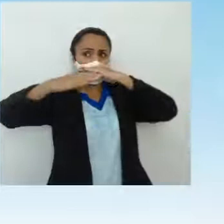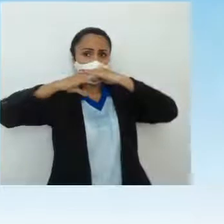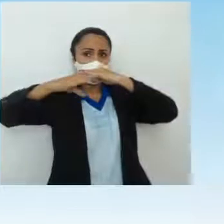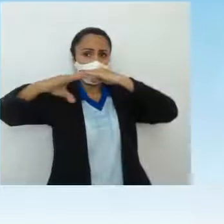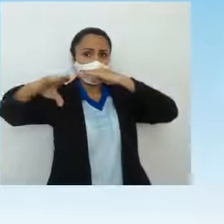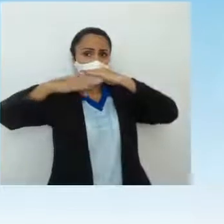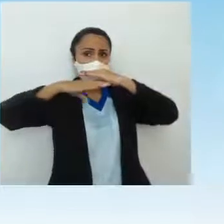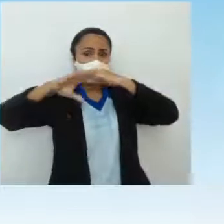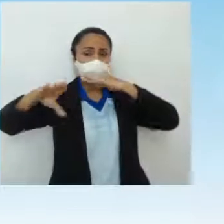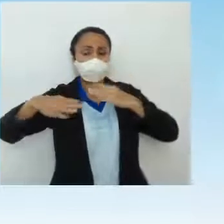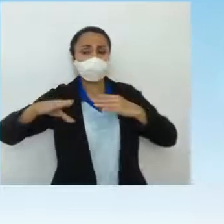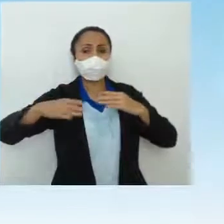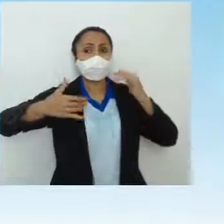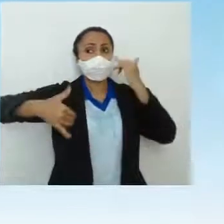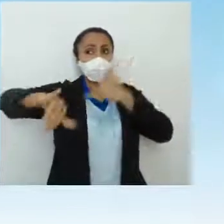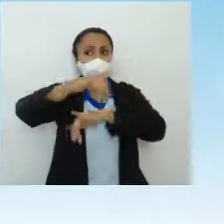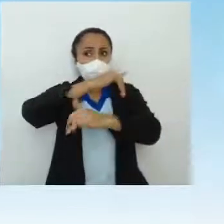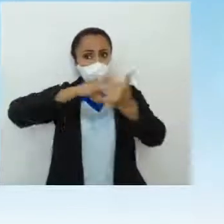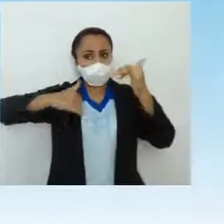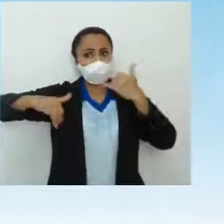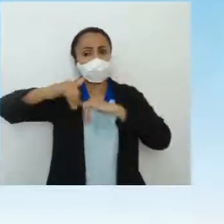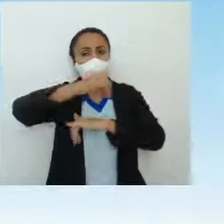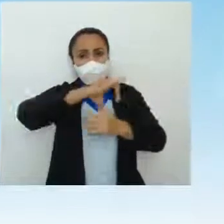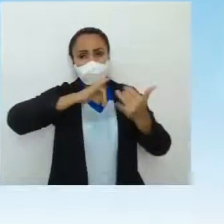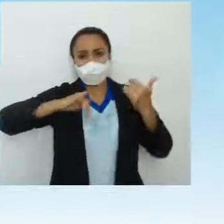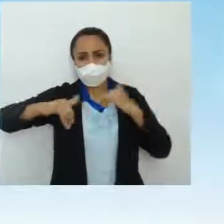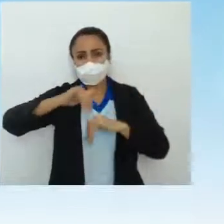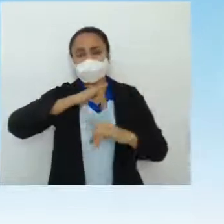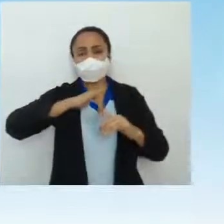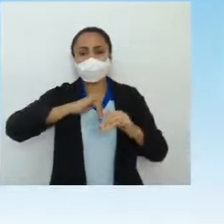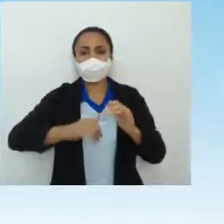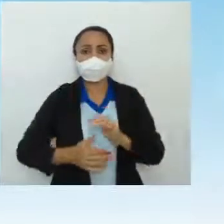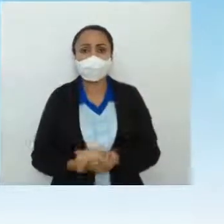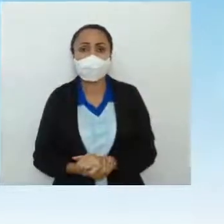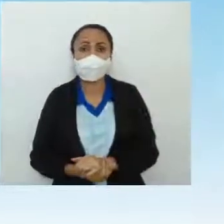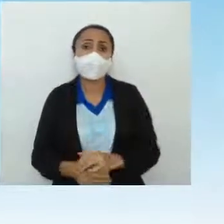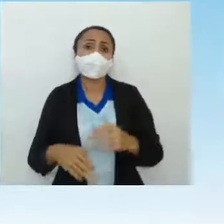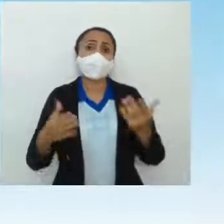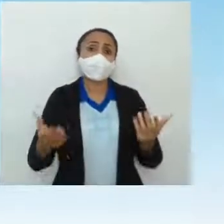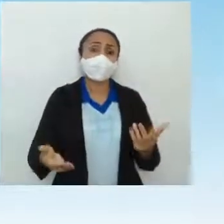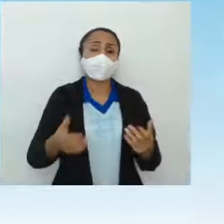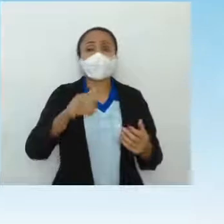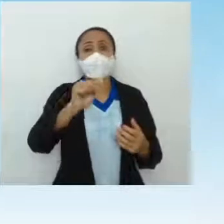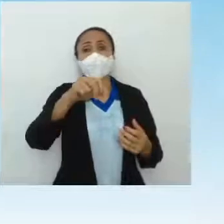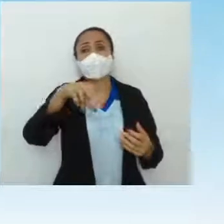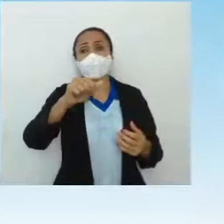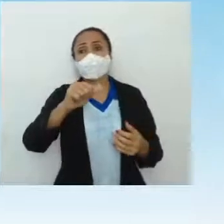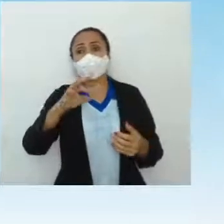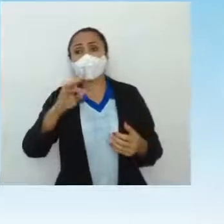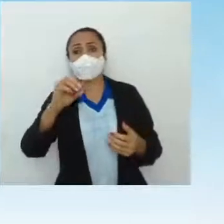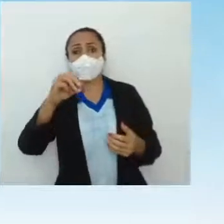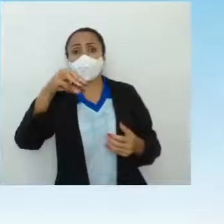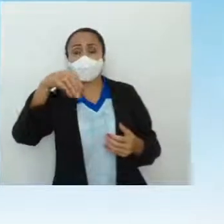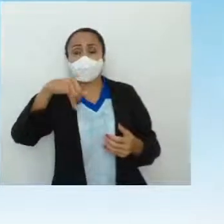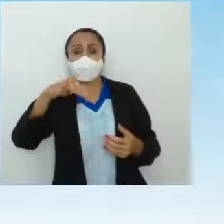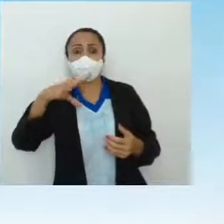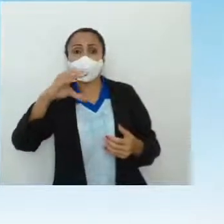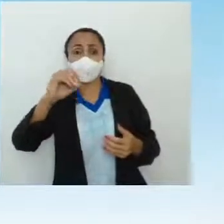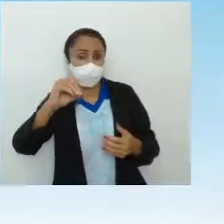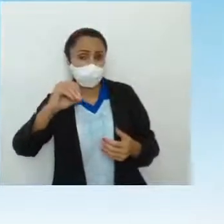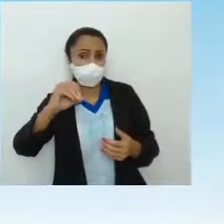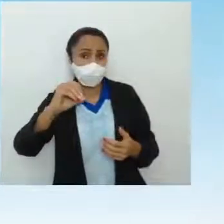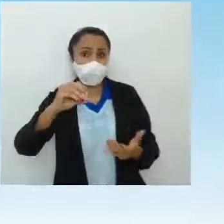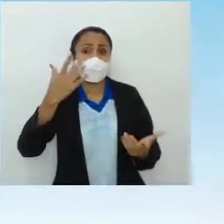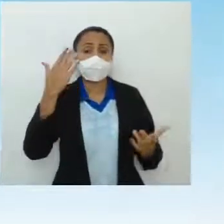ondas eletromagnéticas, né? Um evento que é anatômico e também fisiológico. Isso